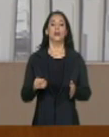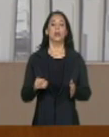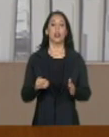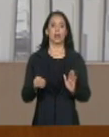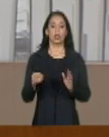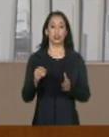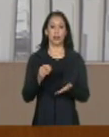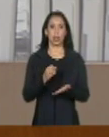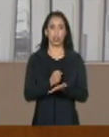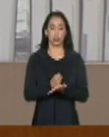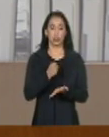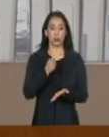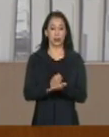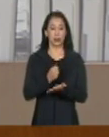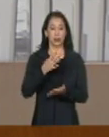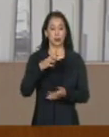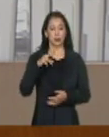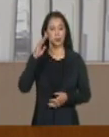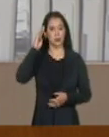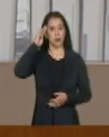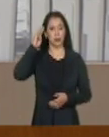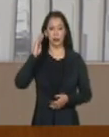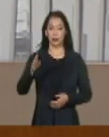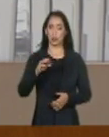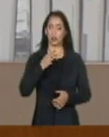inocência, essa sim imutável.